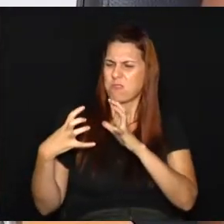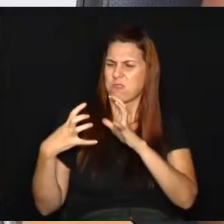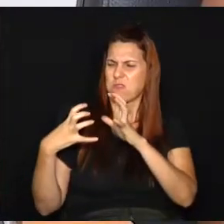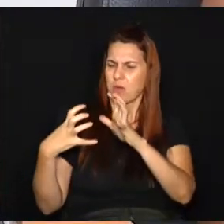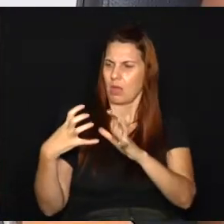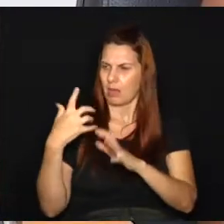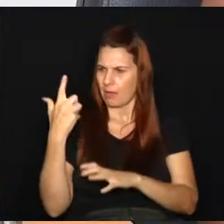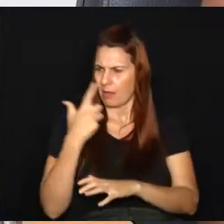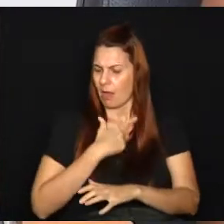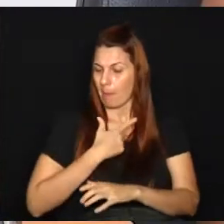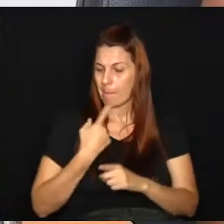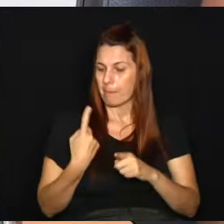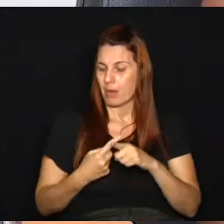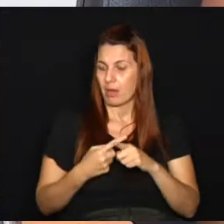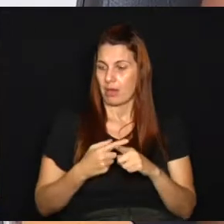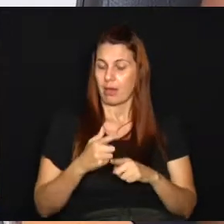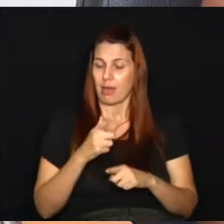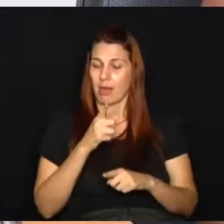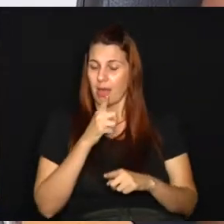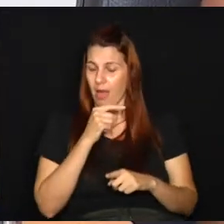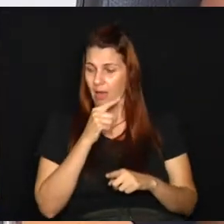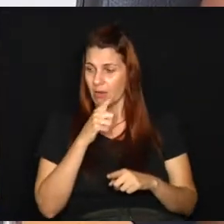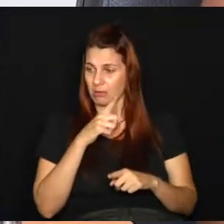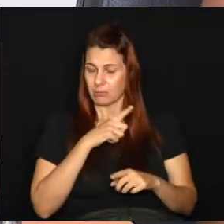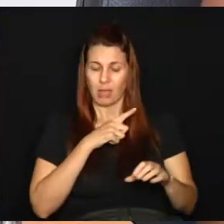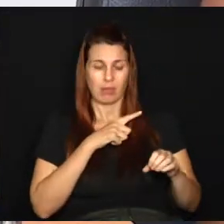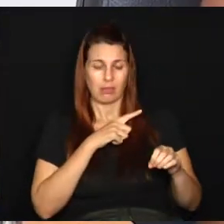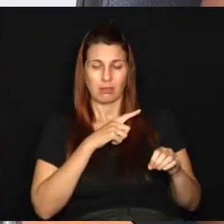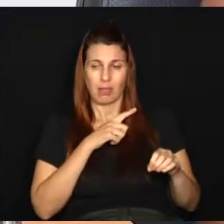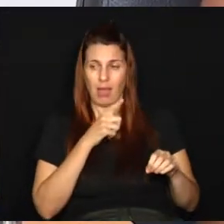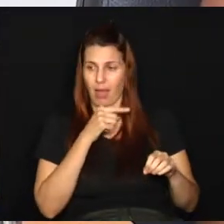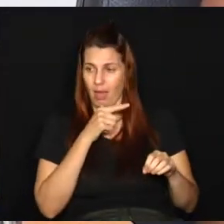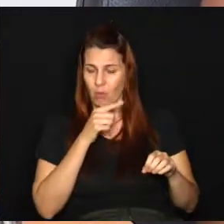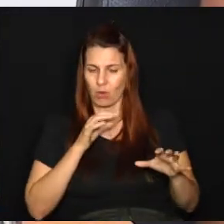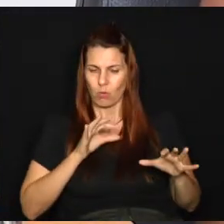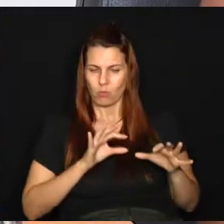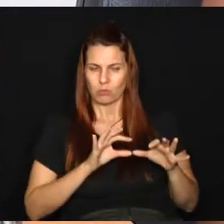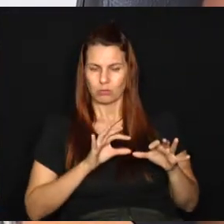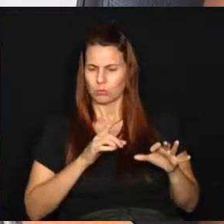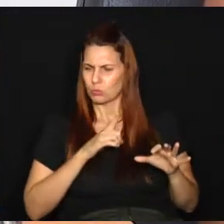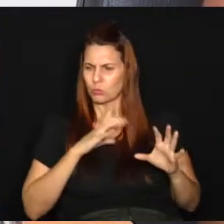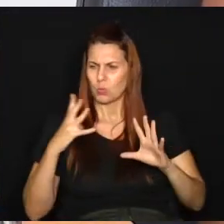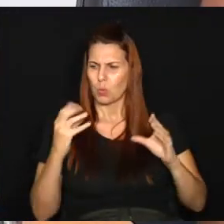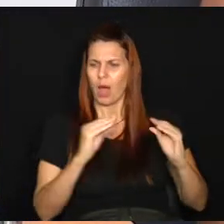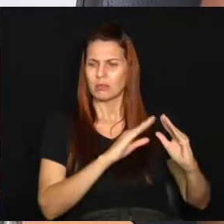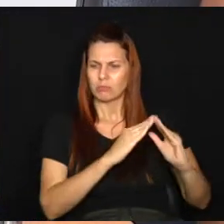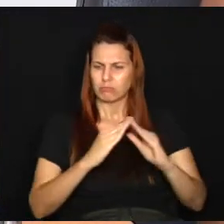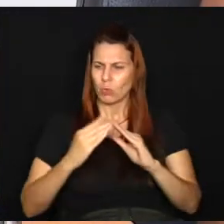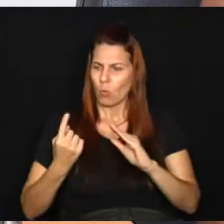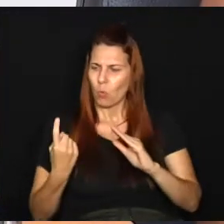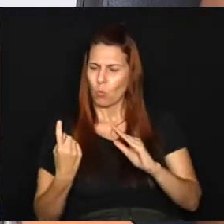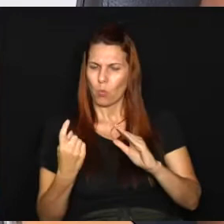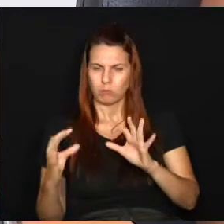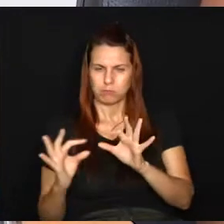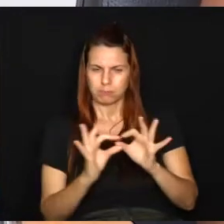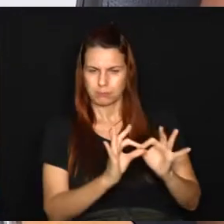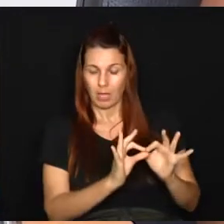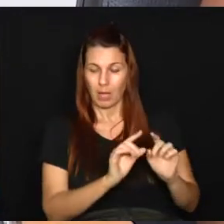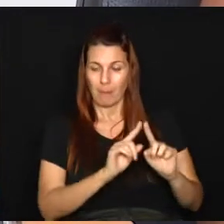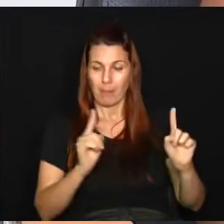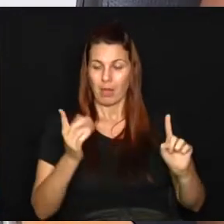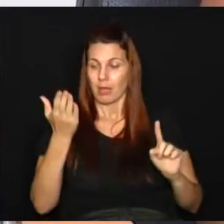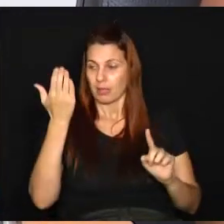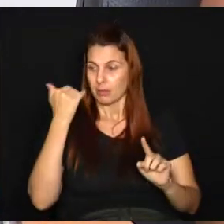nossa água é relógio comunitário ainda, mas ontem a gente ficou sabendo que também vai liberar os